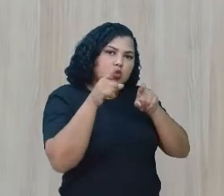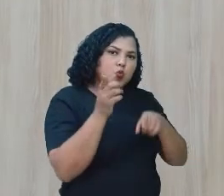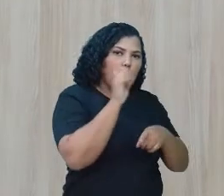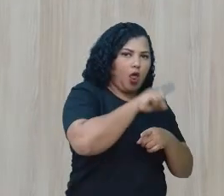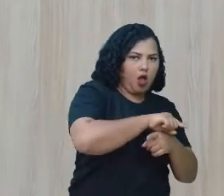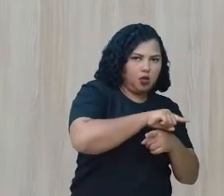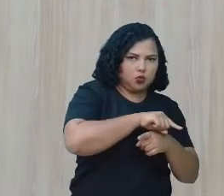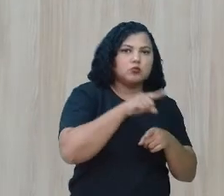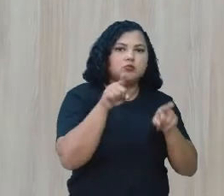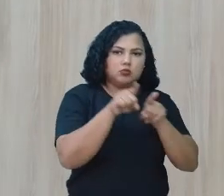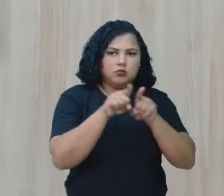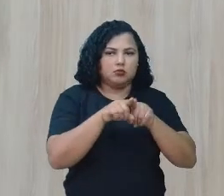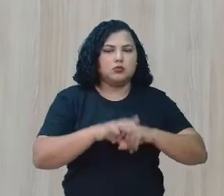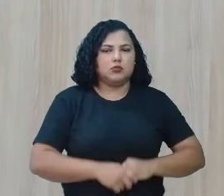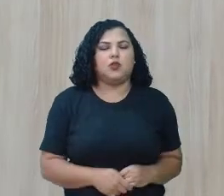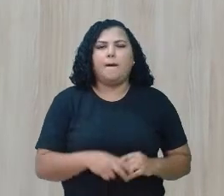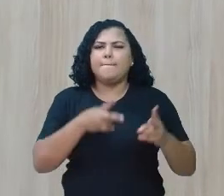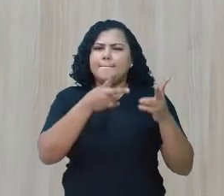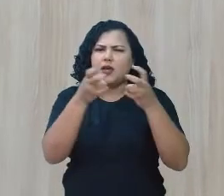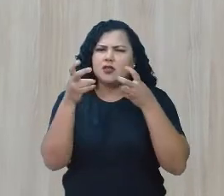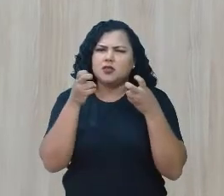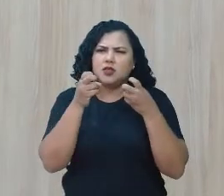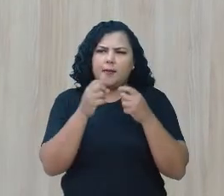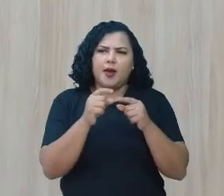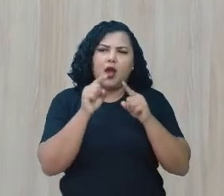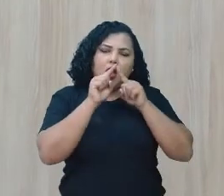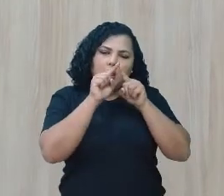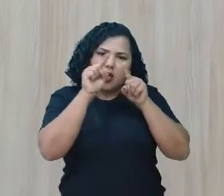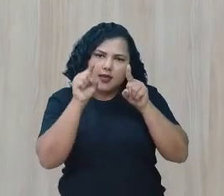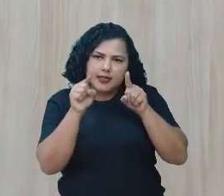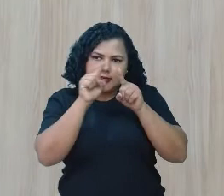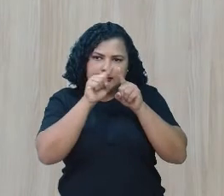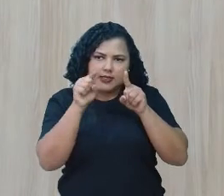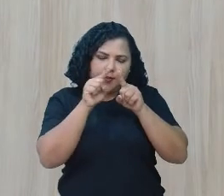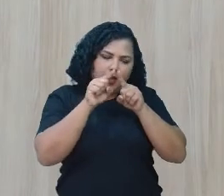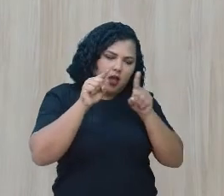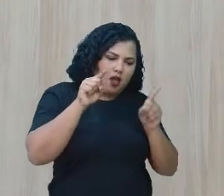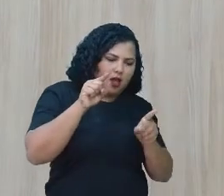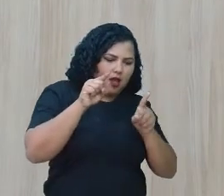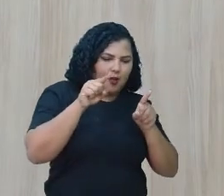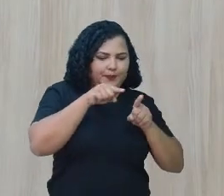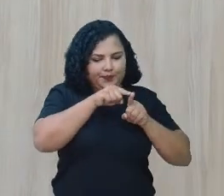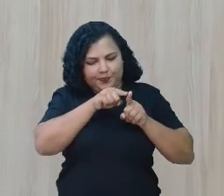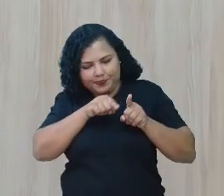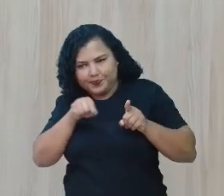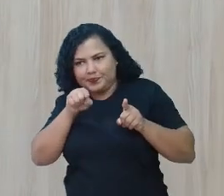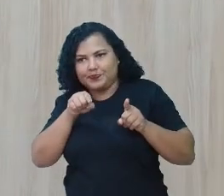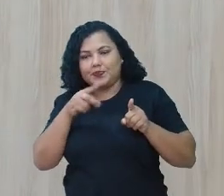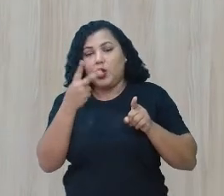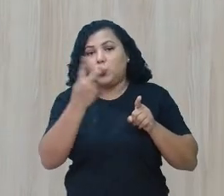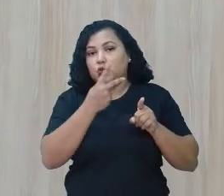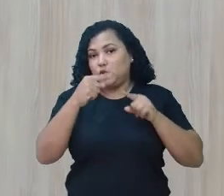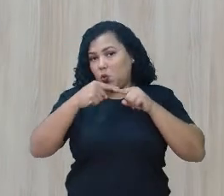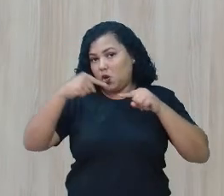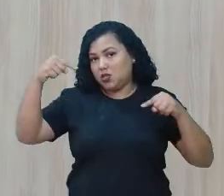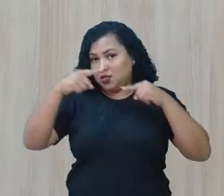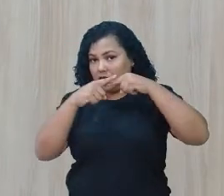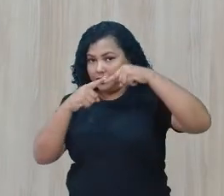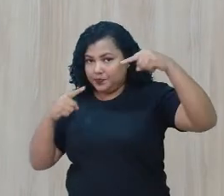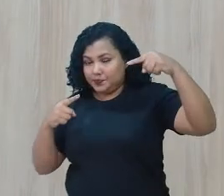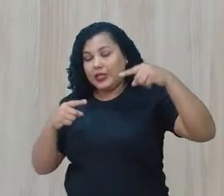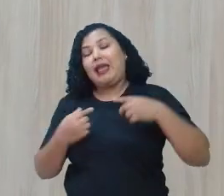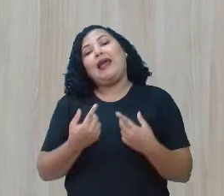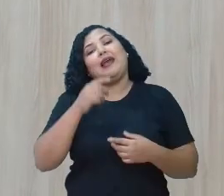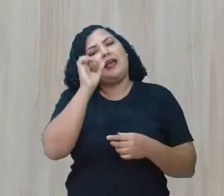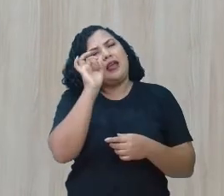com outro ângulo também. Então, você pode notar que cada ângulo desses 4 aí formados por 2 retas concorrentes,